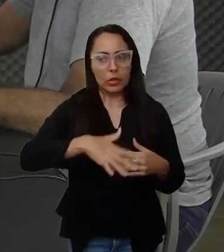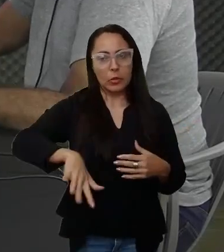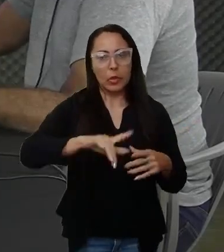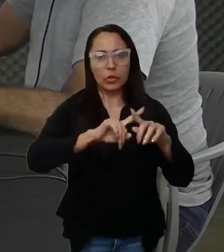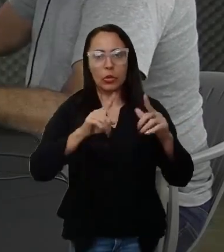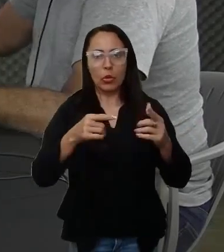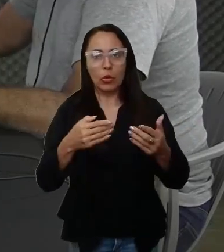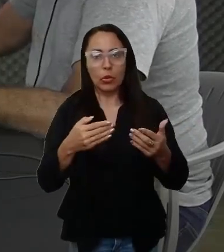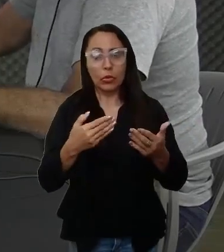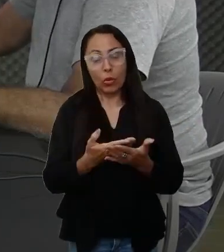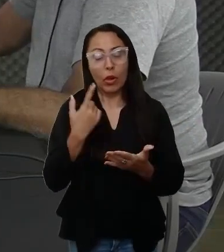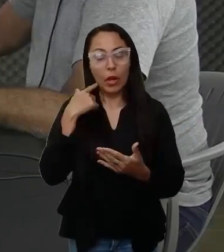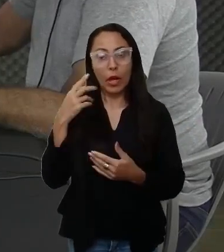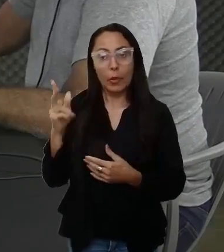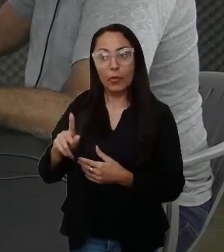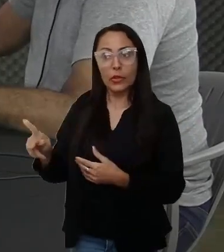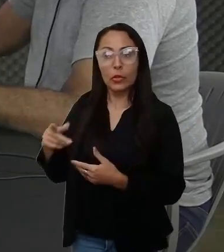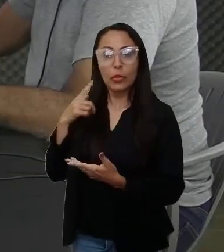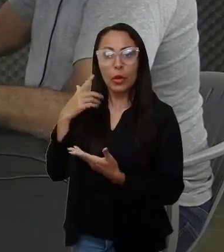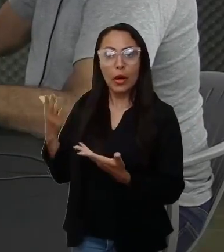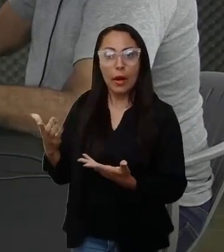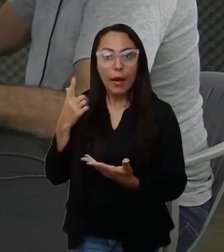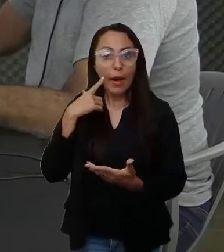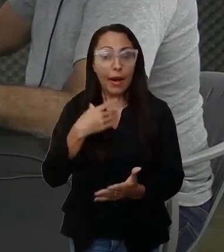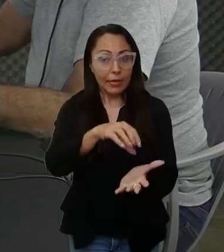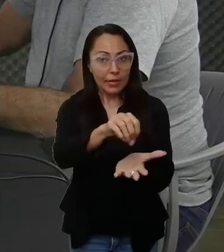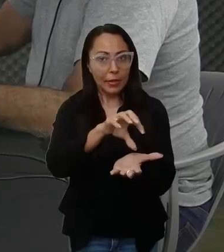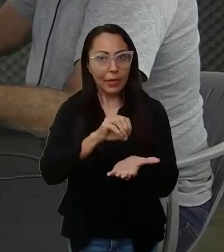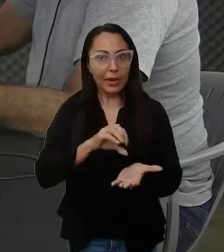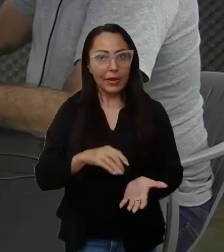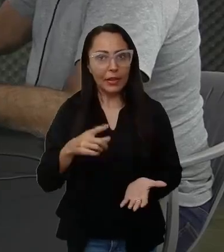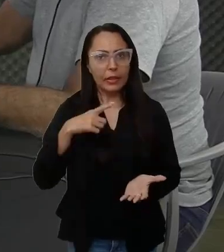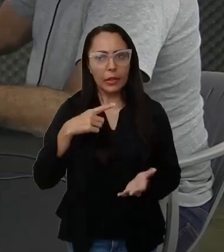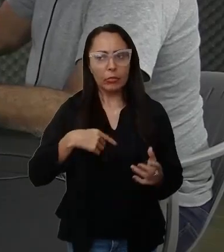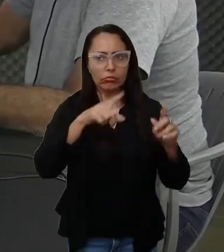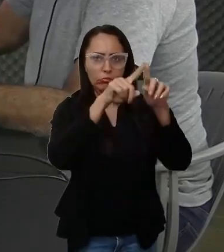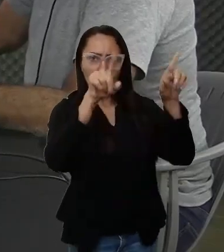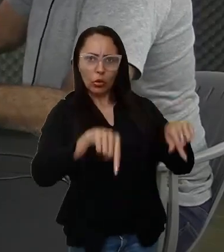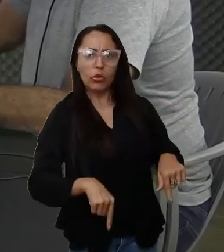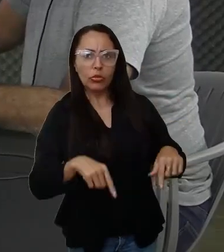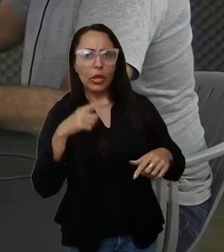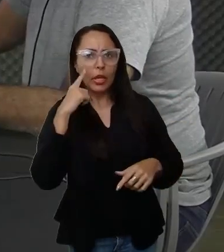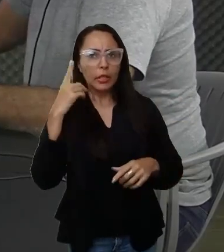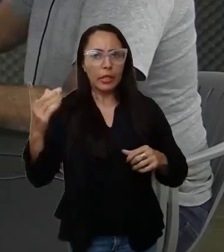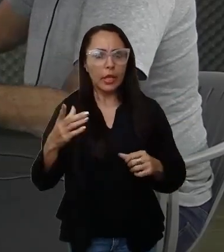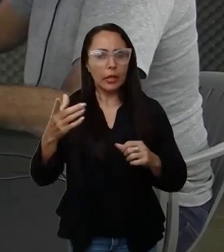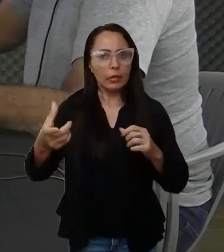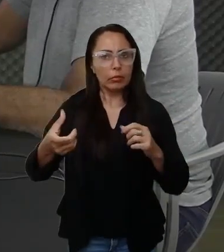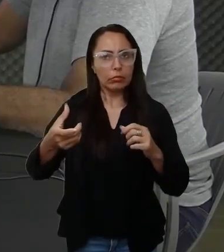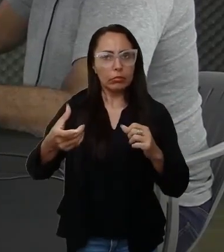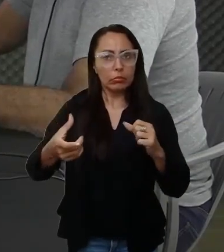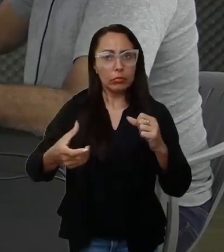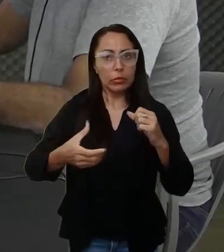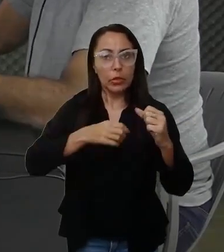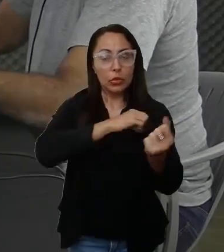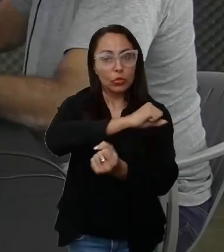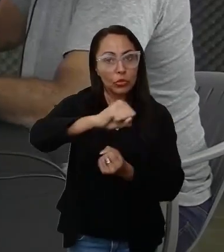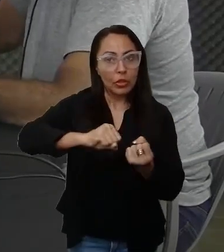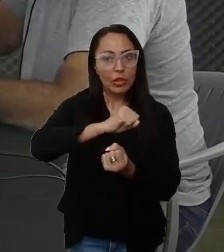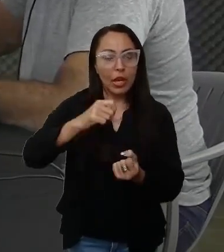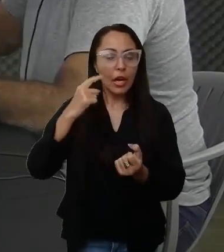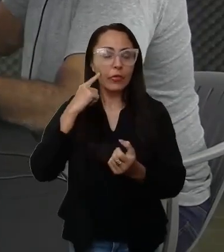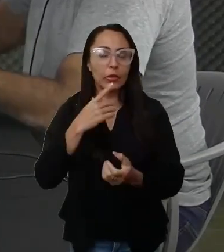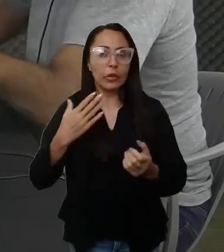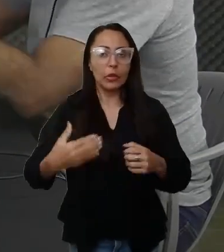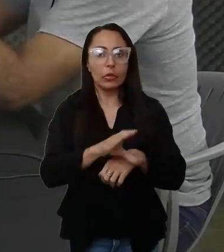professor Miranda e professor Tiago, a ETEPAC ele tem um projeto que é a ETEPAC Sustentável, onde os nossos cursos